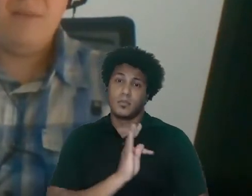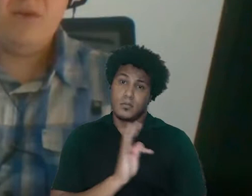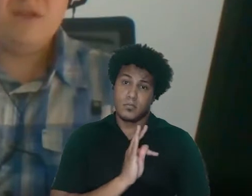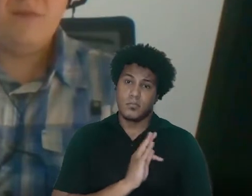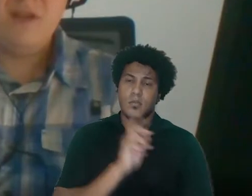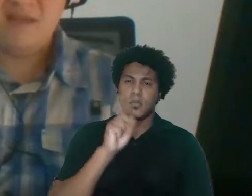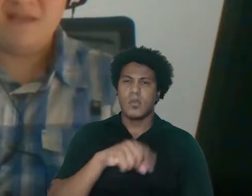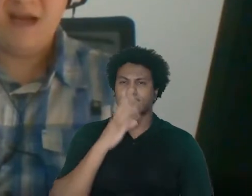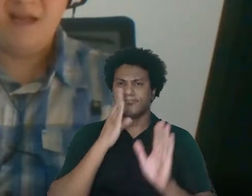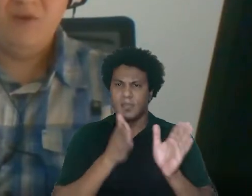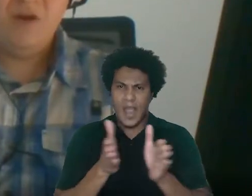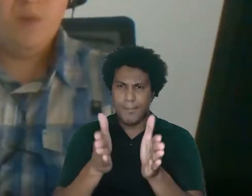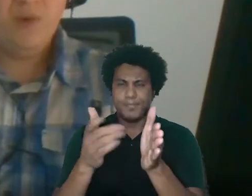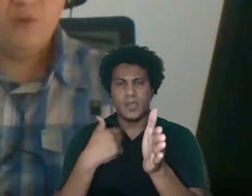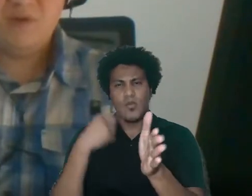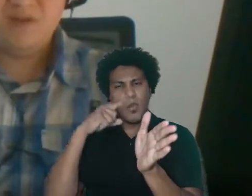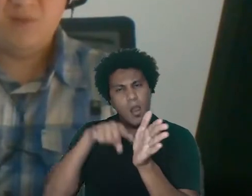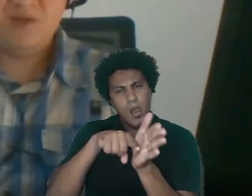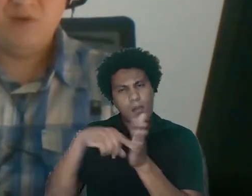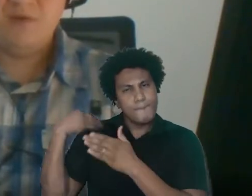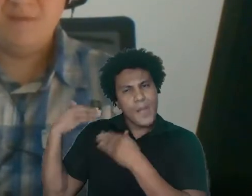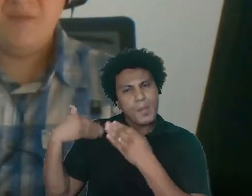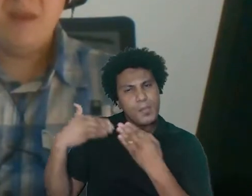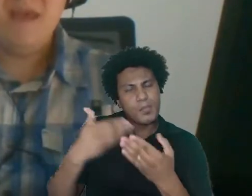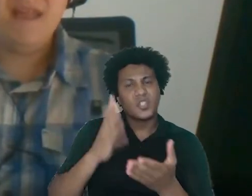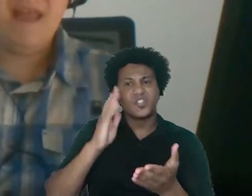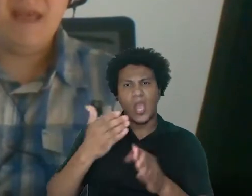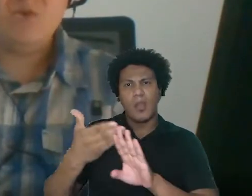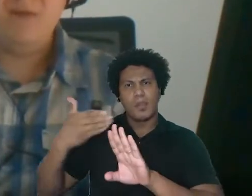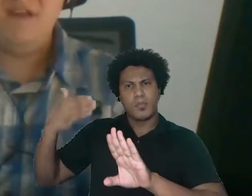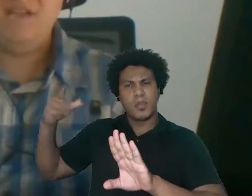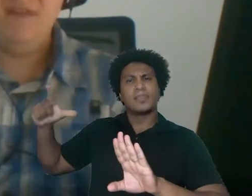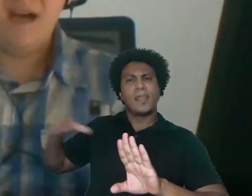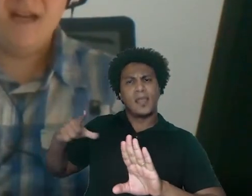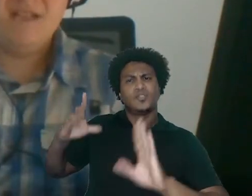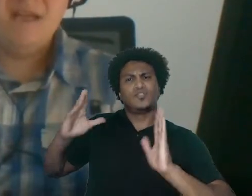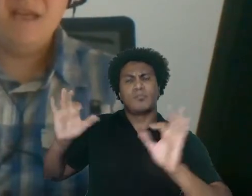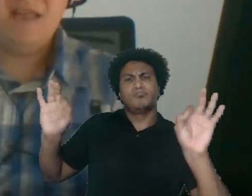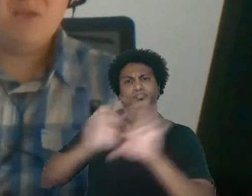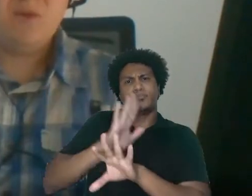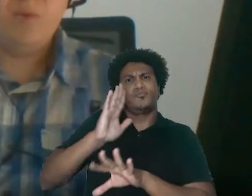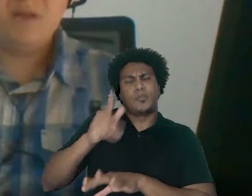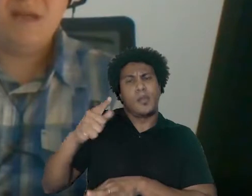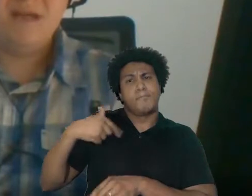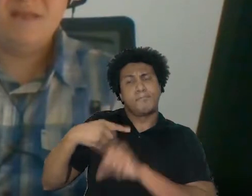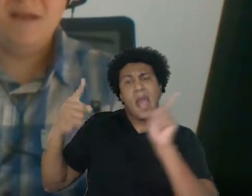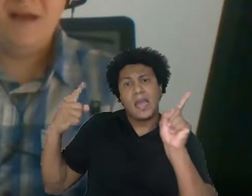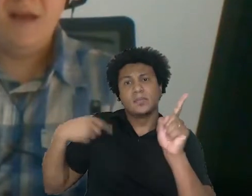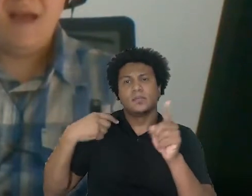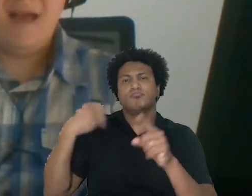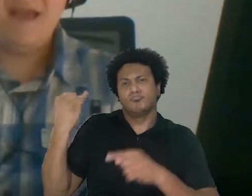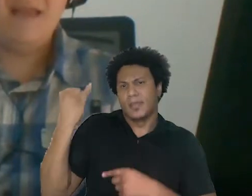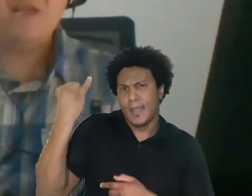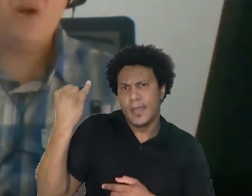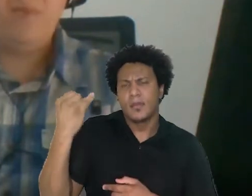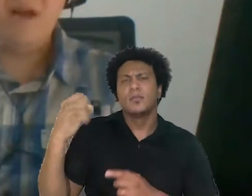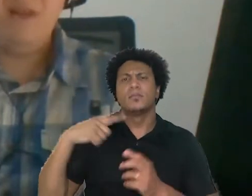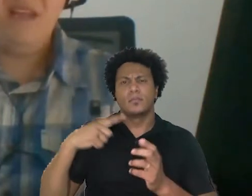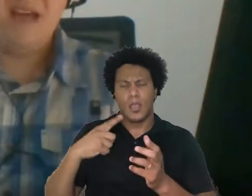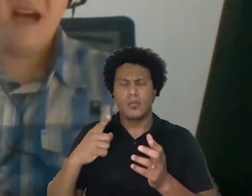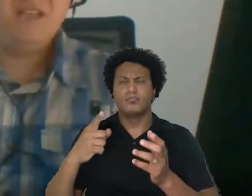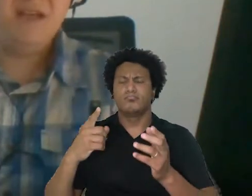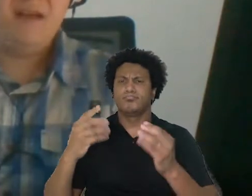é um caminho que já foi traçado por outras pessoas e que tem a sua efetividade e que tem a sua importância e que tem a